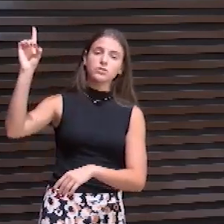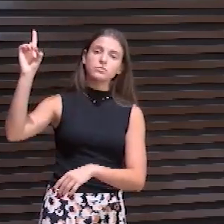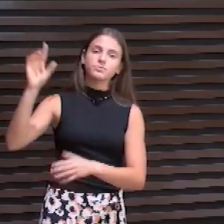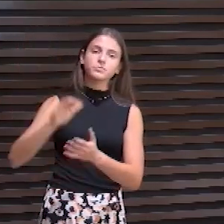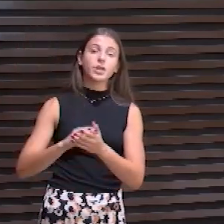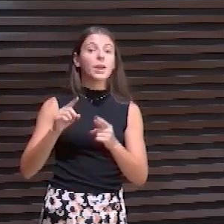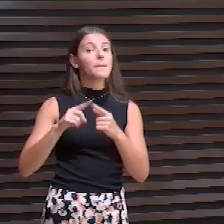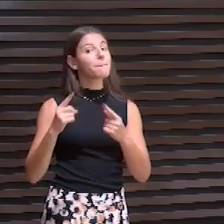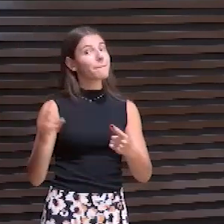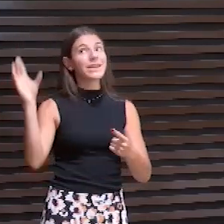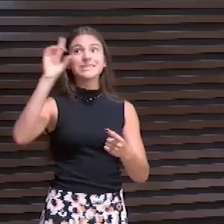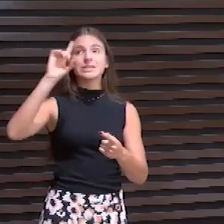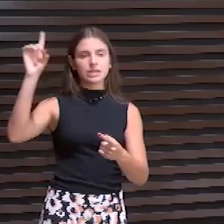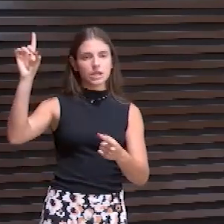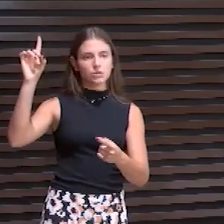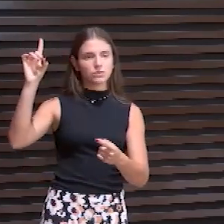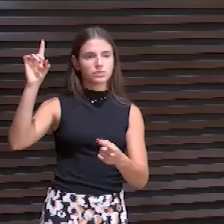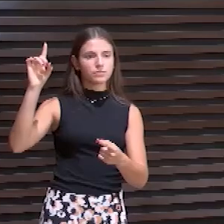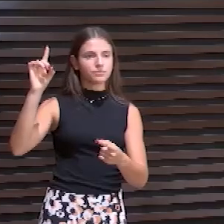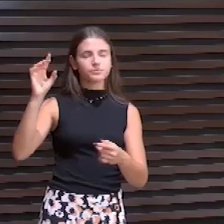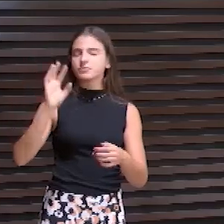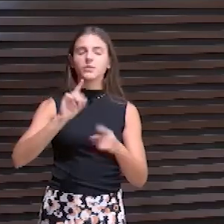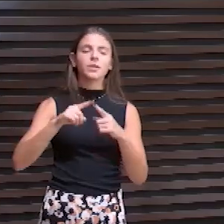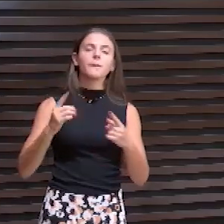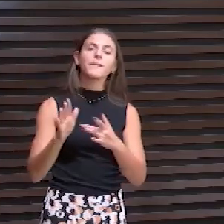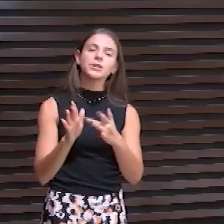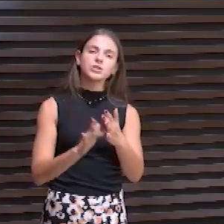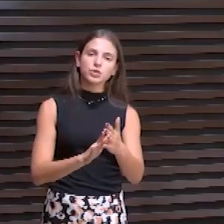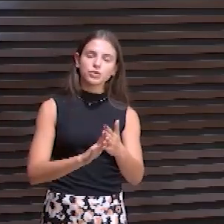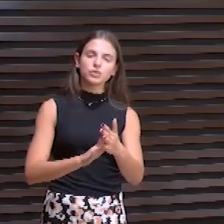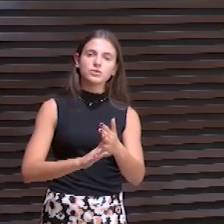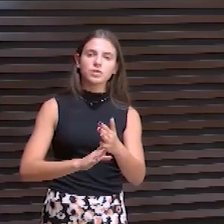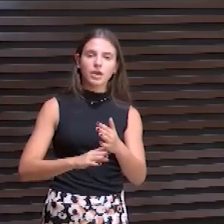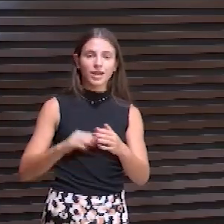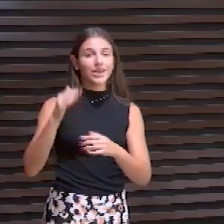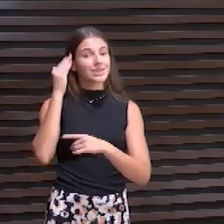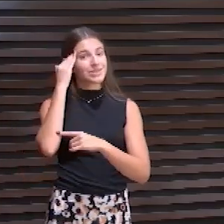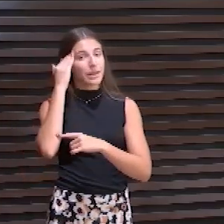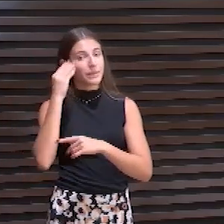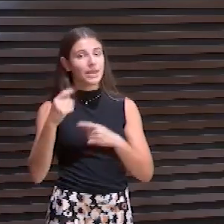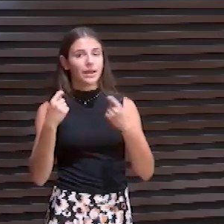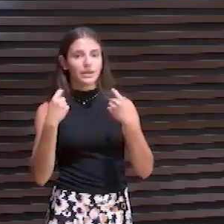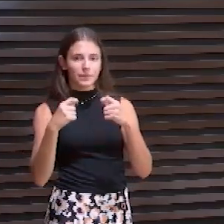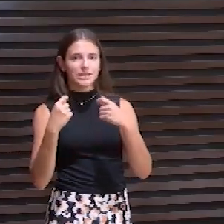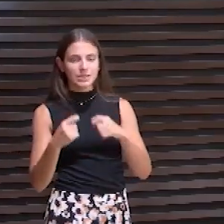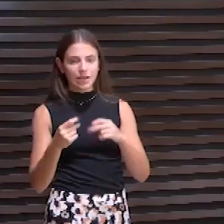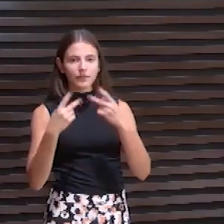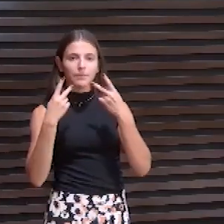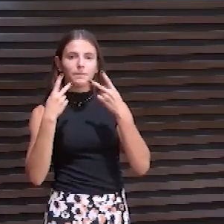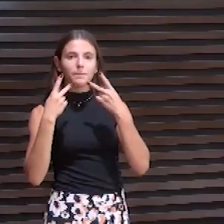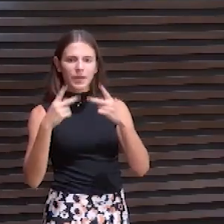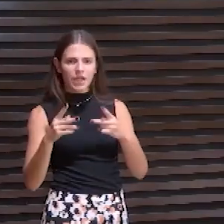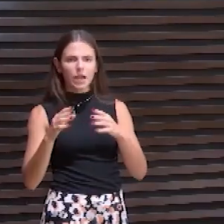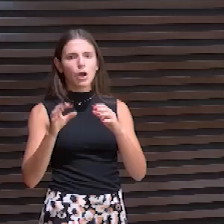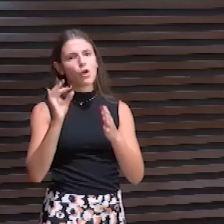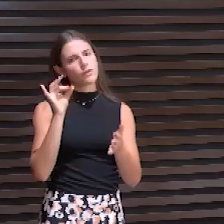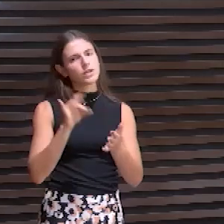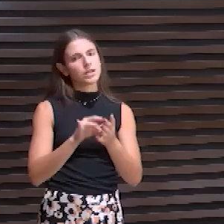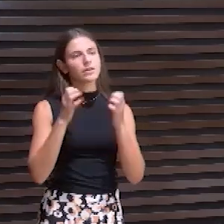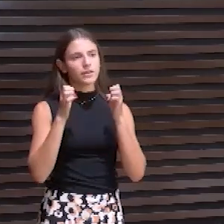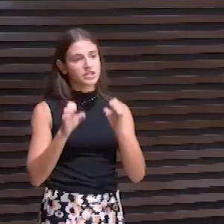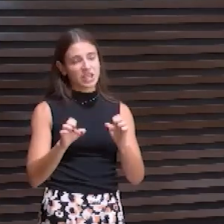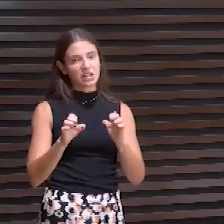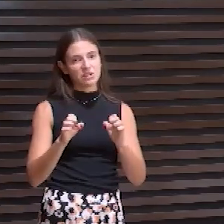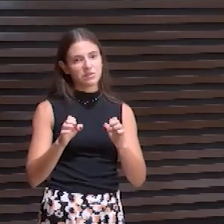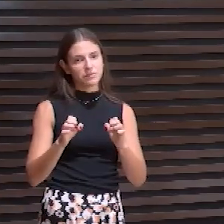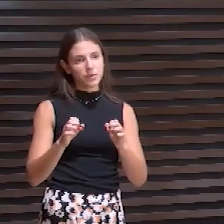aqueles ouvintes o rejeitariam, mas ele foi lá e ele pregou o que precisava ser pregado. Muitas vezes nós vamos pregar para a pessoa e nós falamos só